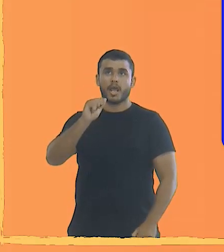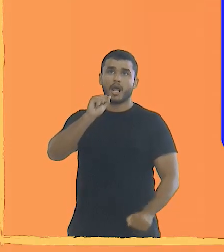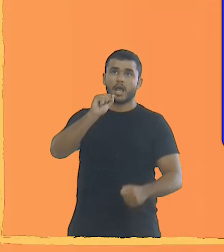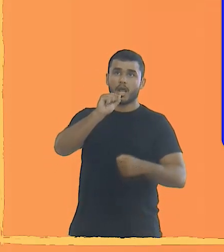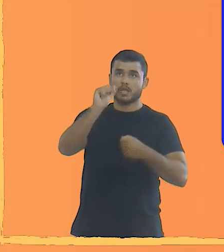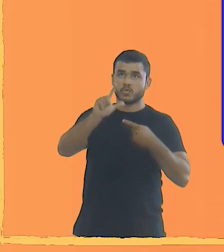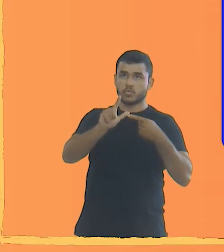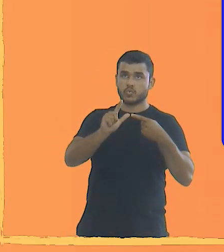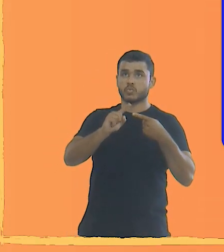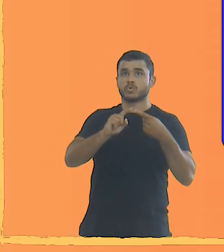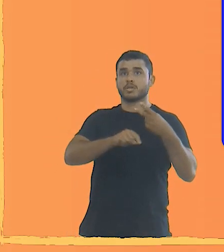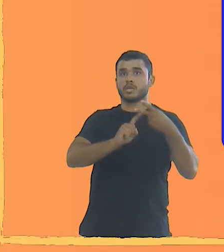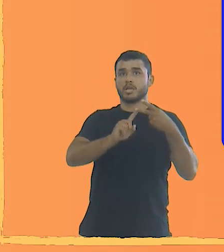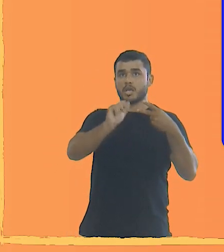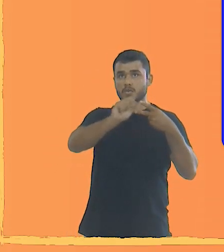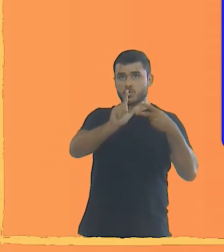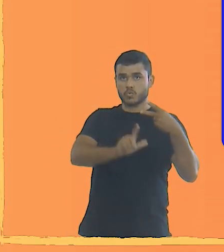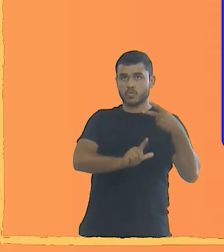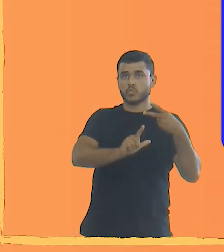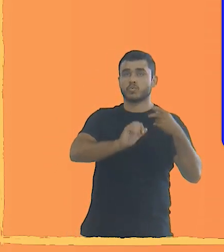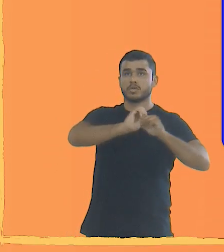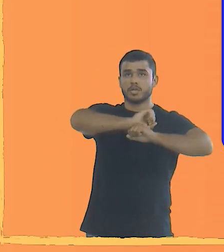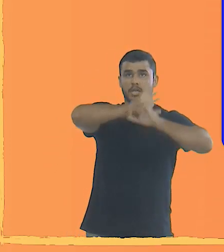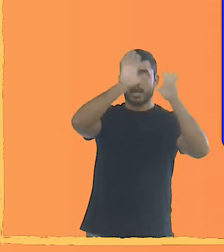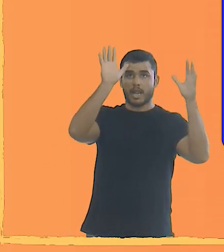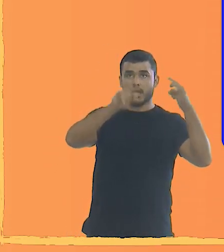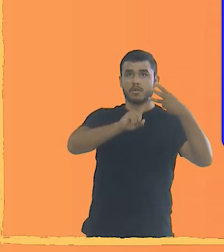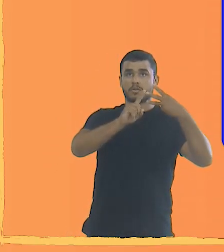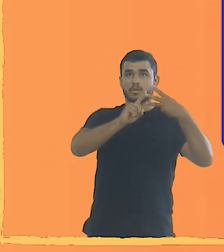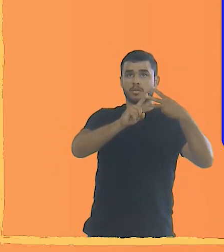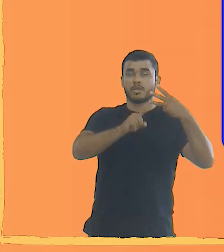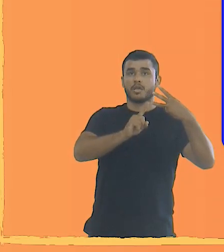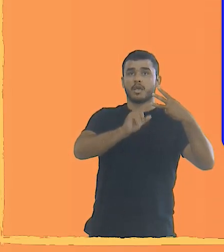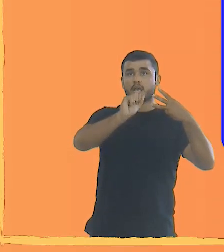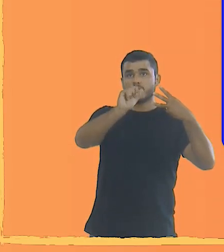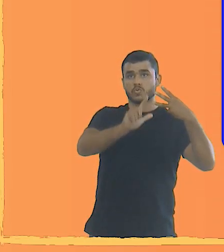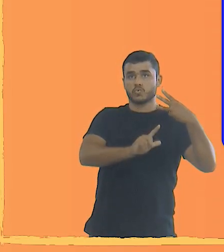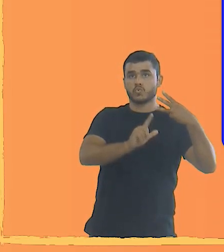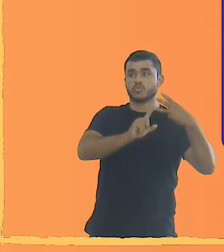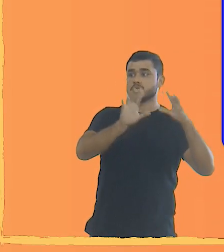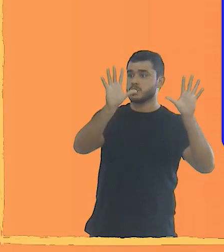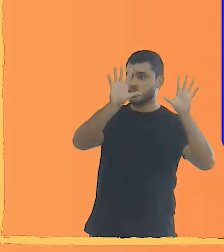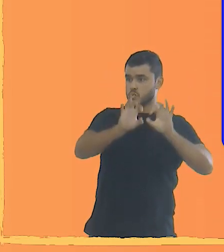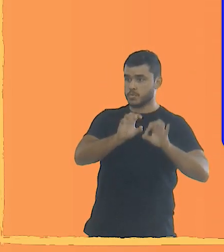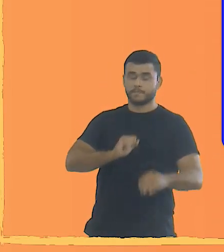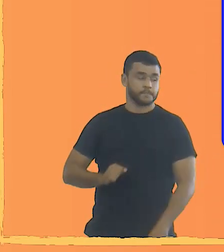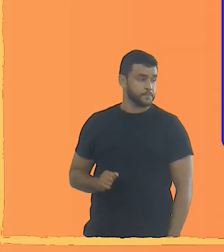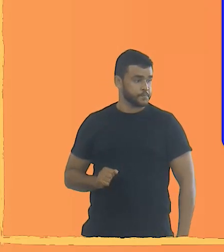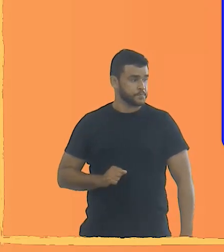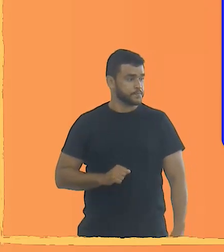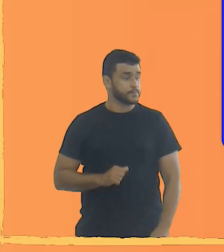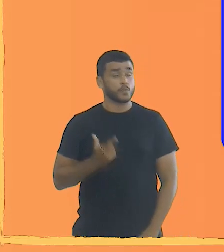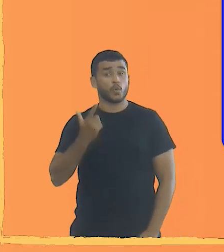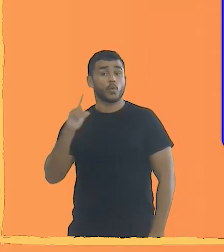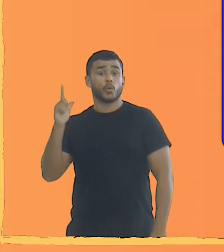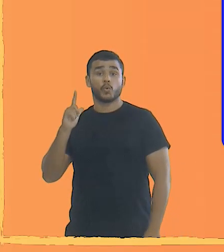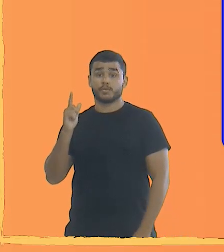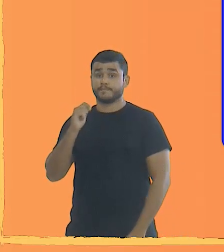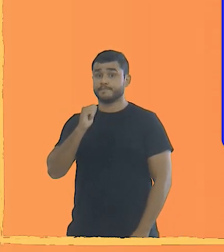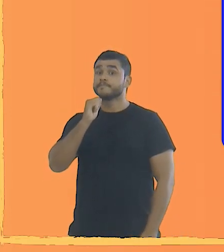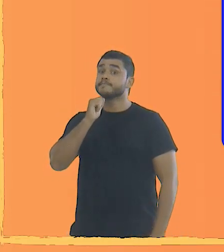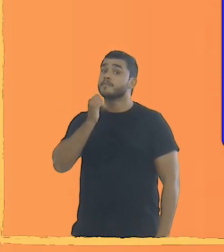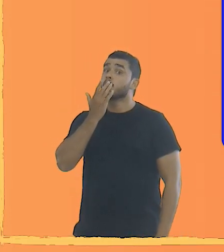claro, o azul e o azul escuro. Aí uma outra cor primária é o amarelo. Aí o amarelo pode ser o amarelo